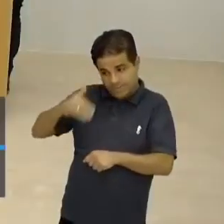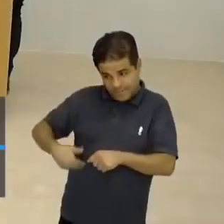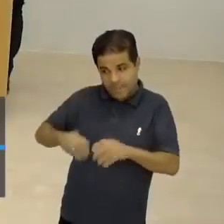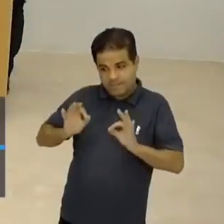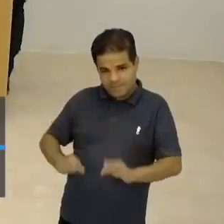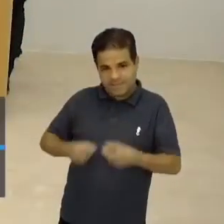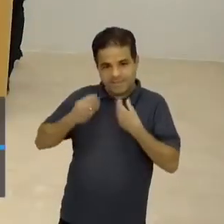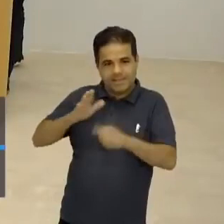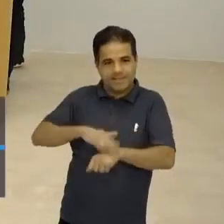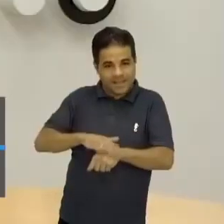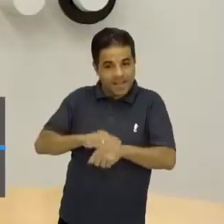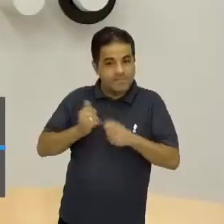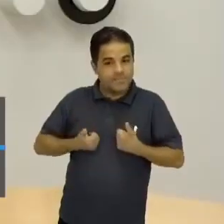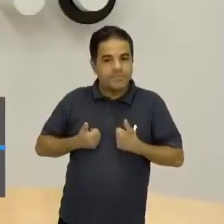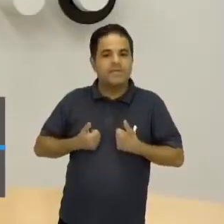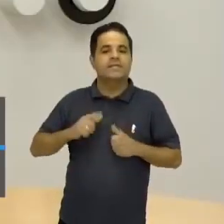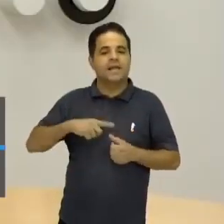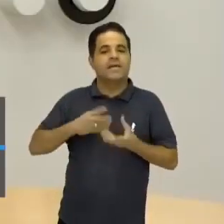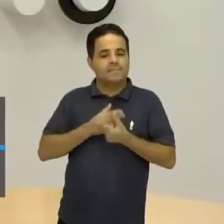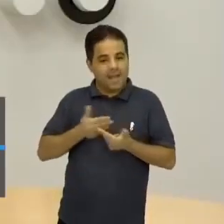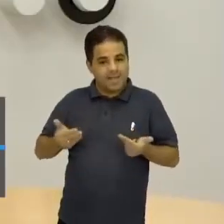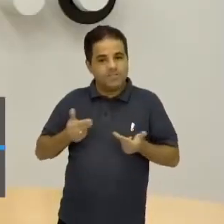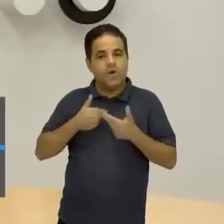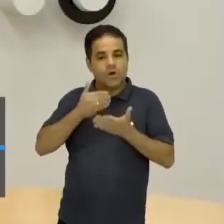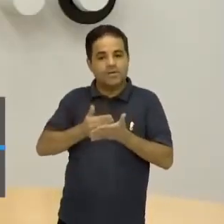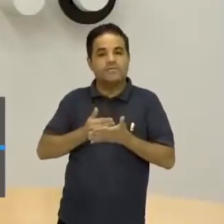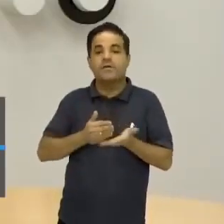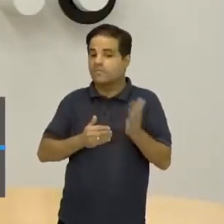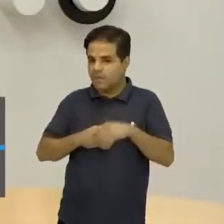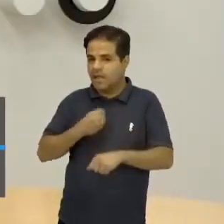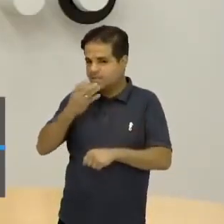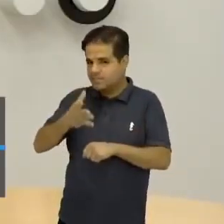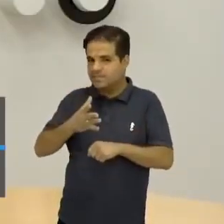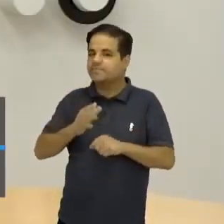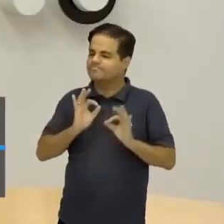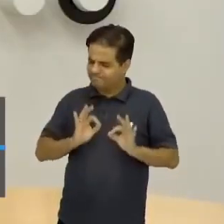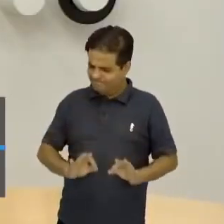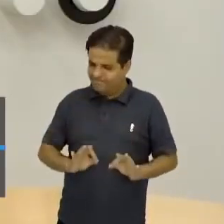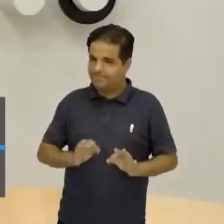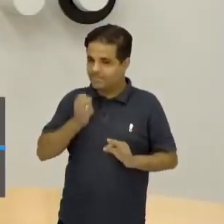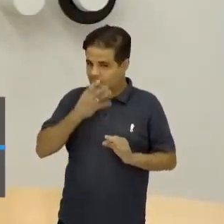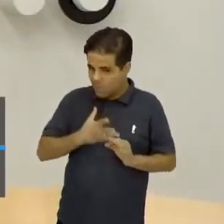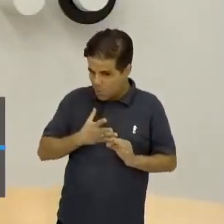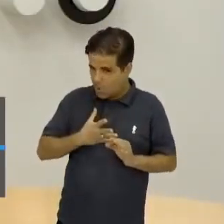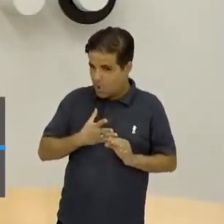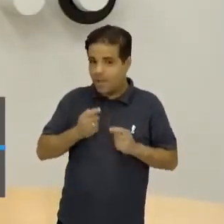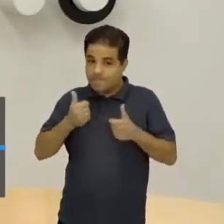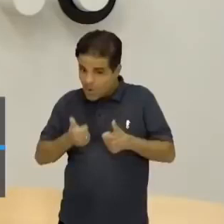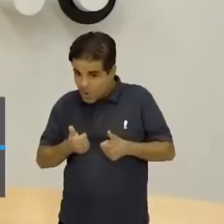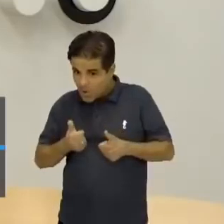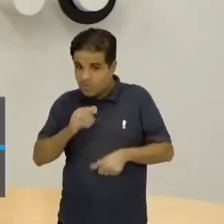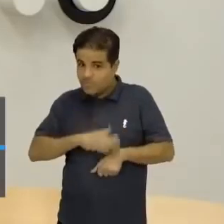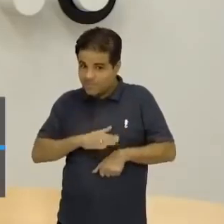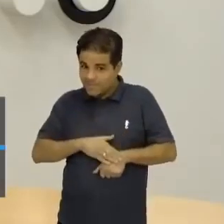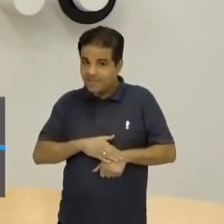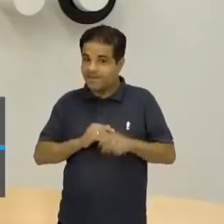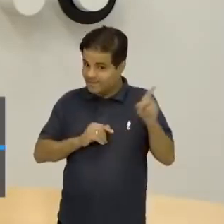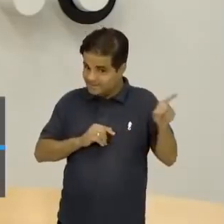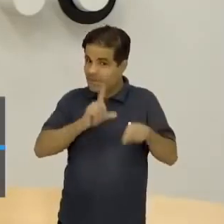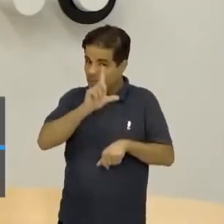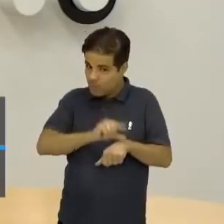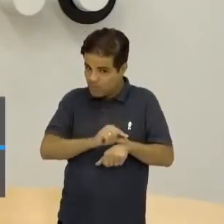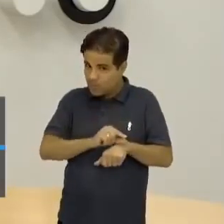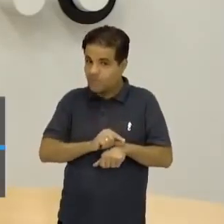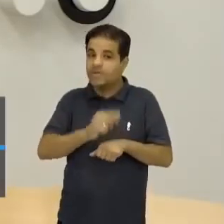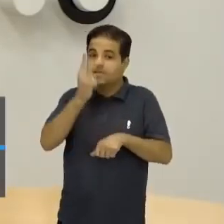Inês? Sim, pessoal, vamos lá. A generosidade é boa, é pouca, porque o tempo é curto.